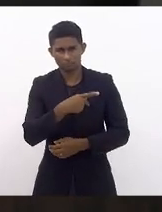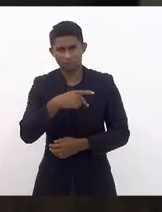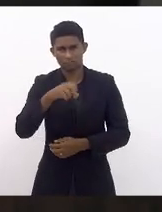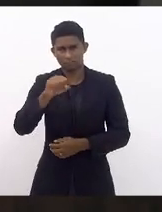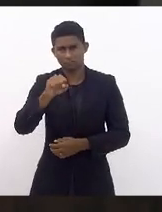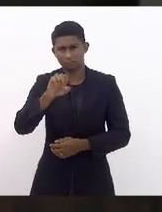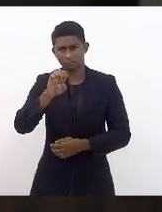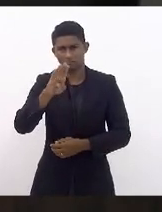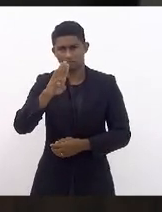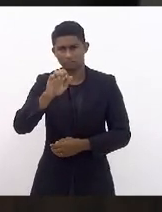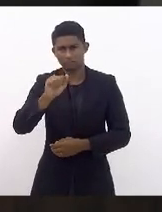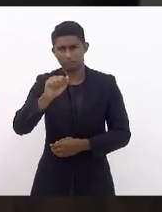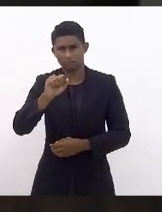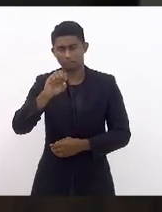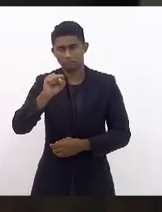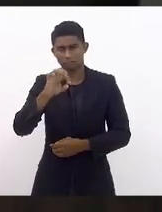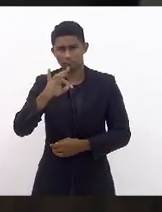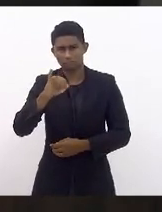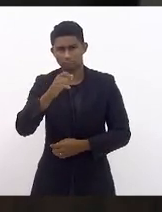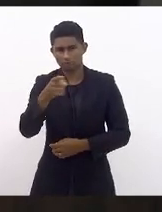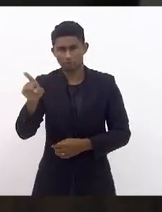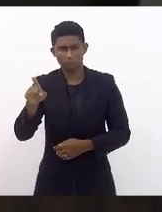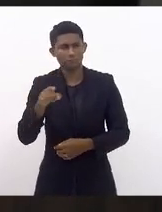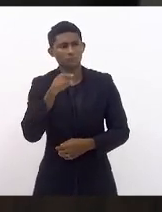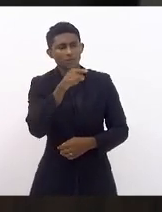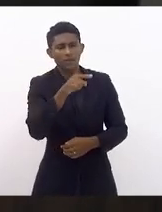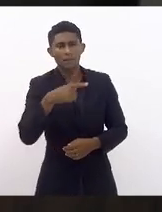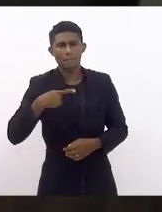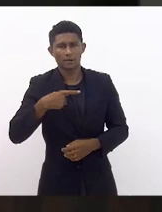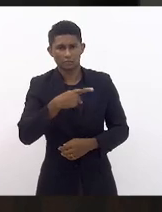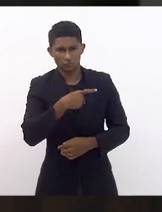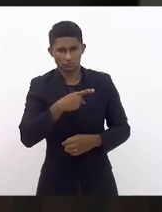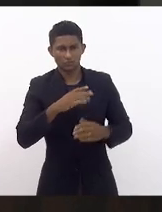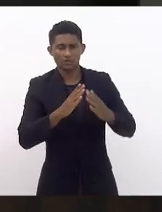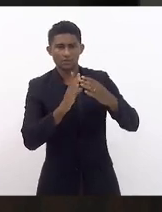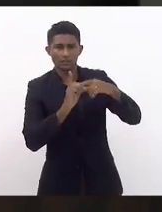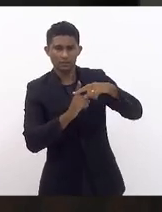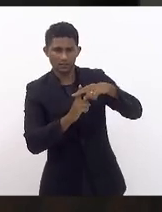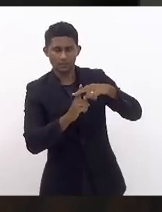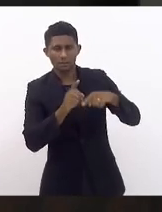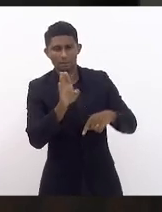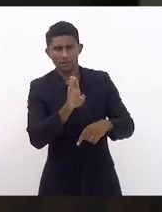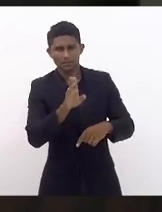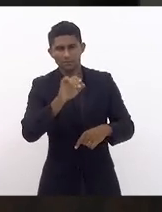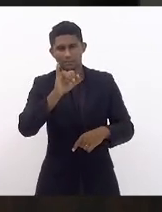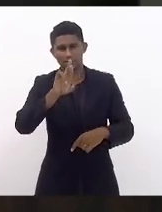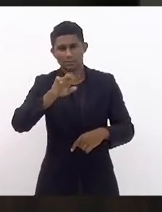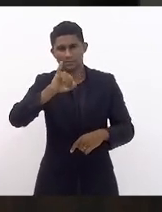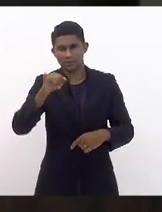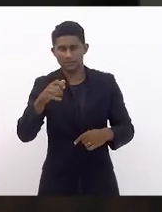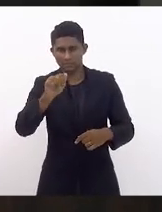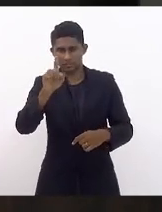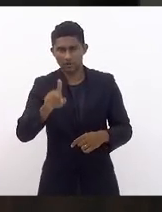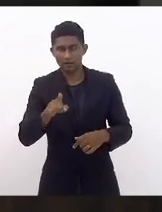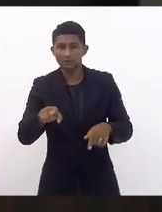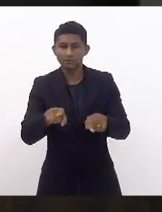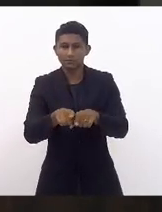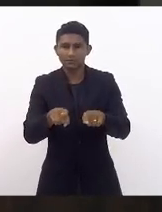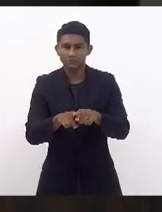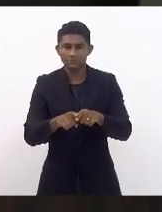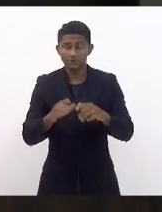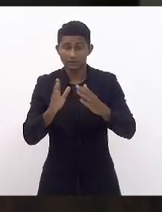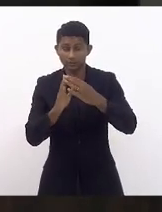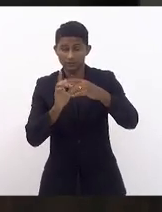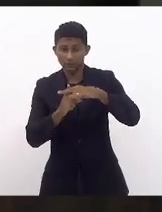da Primeira Igreja Batista do Irajá. Querido Edmilson Costa da Silva, também pastor da Igreja Batista Bom Samaritano em